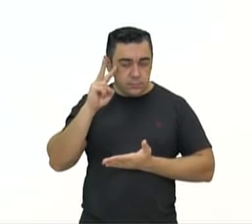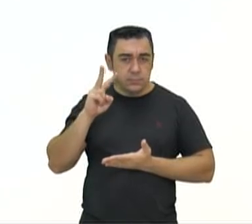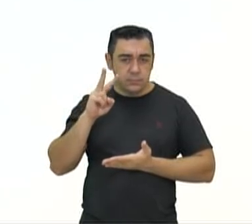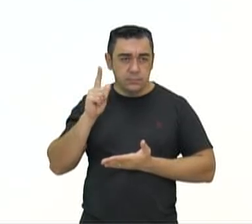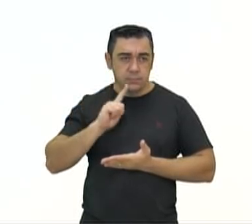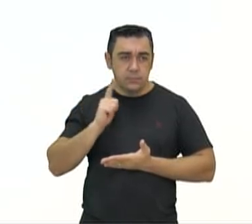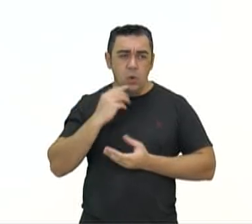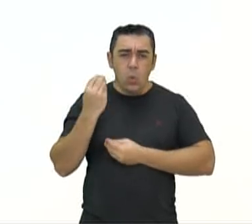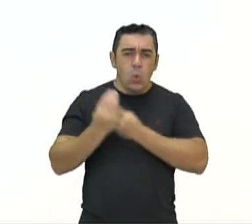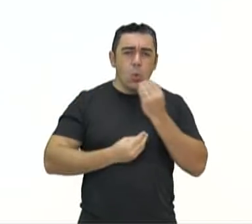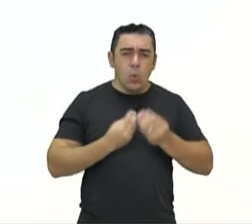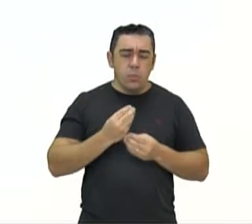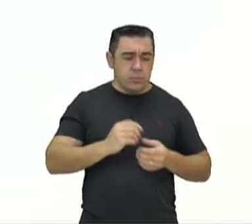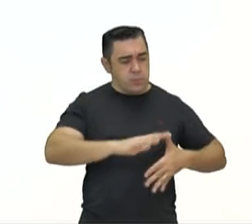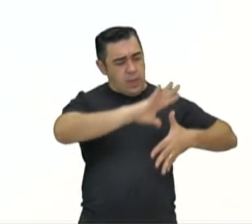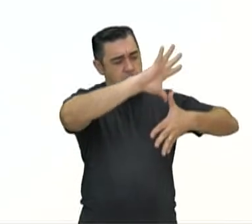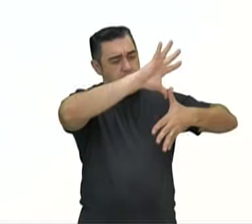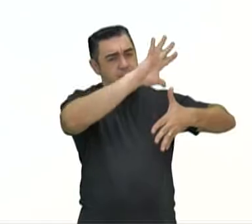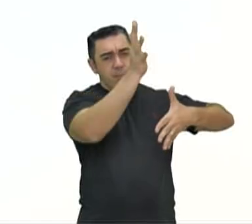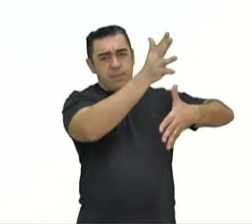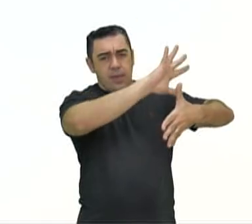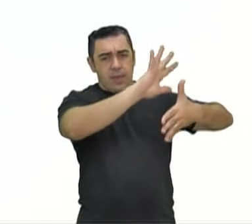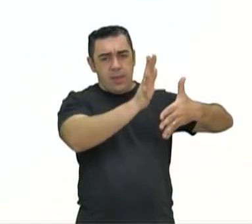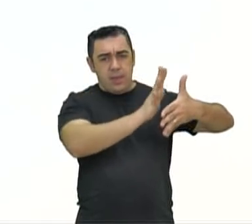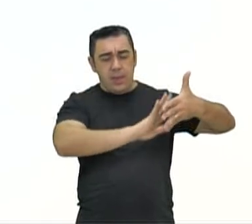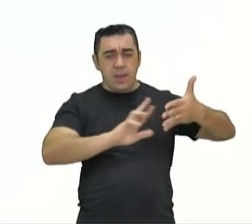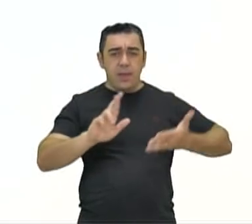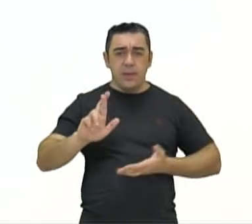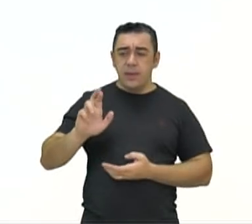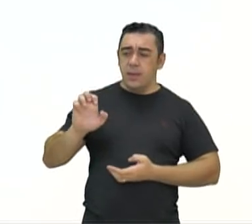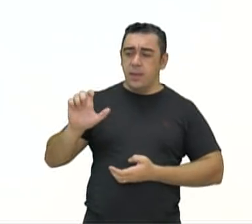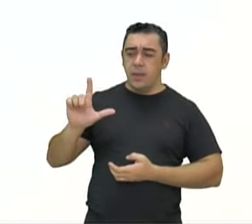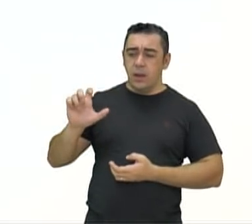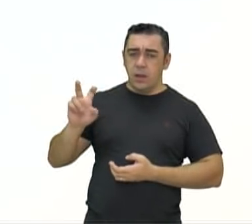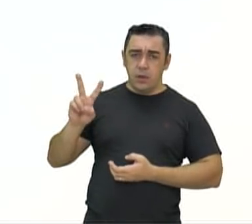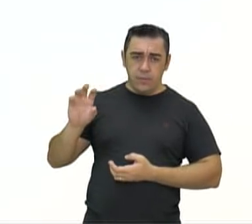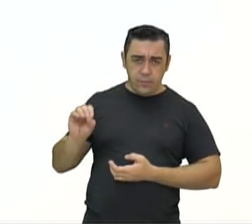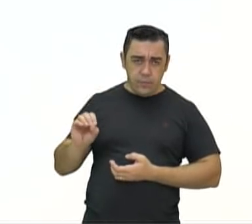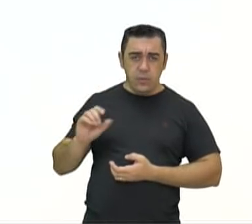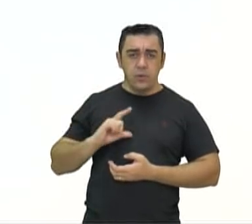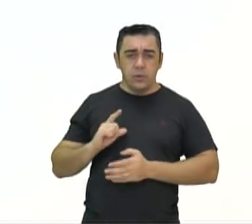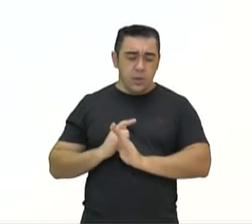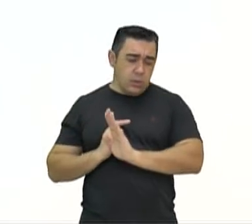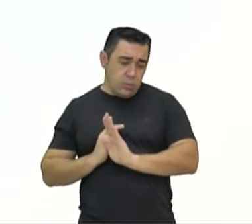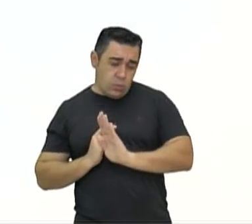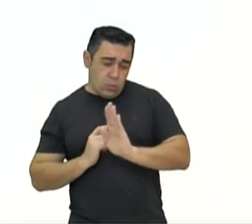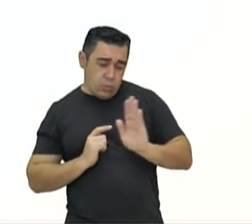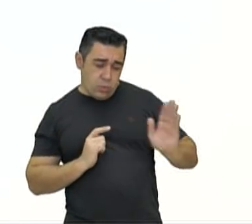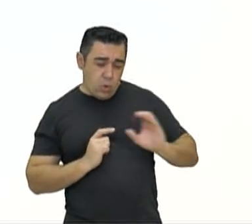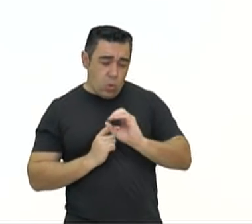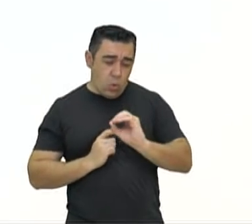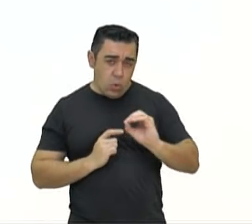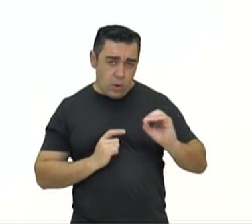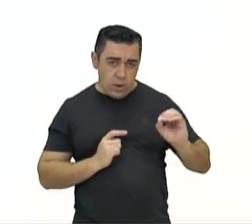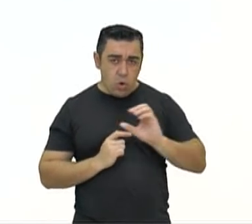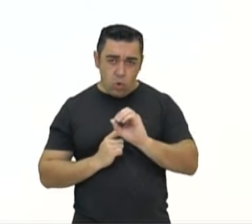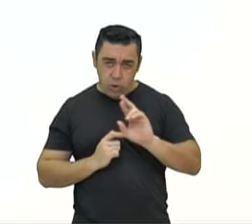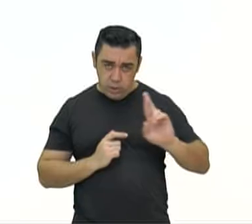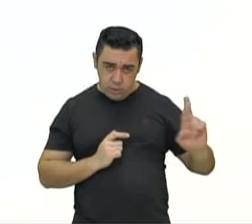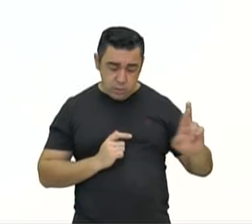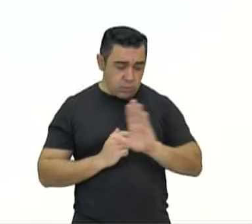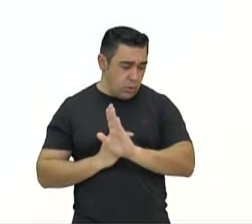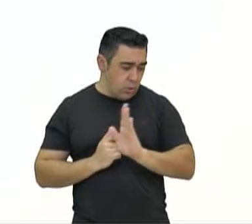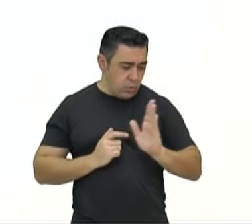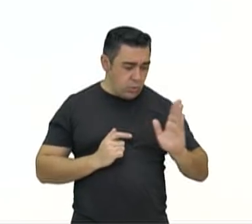América? Oh, professor, isso aí está no papo. A parte mais a oeste, as montanhas mais elevadas. Nós temos as planícies centrais e os